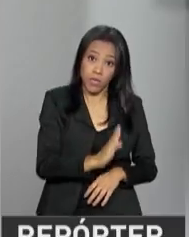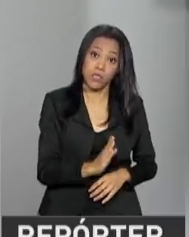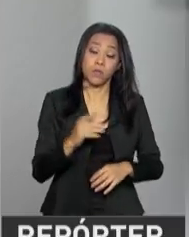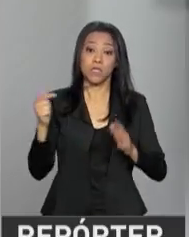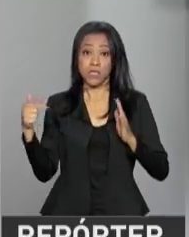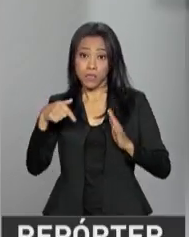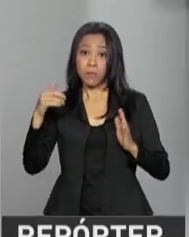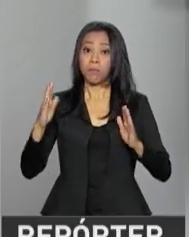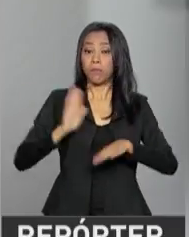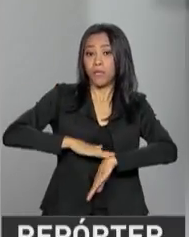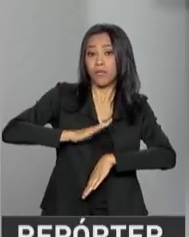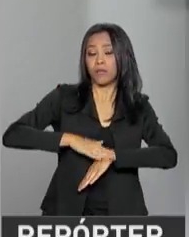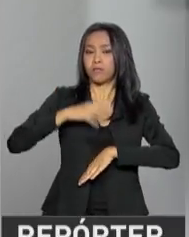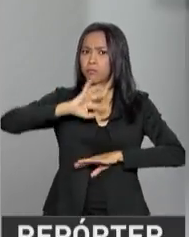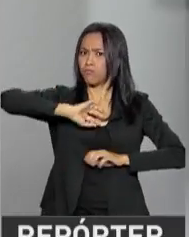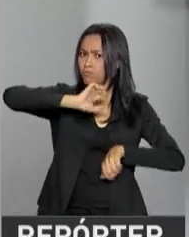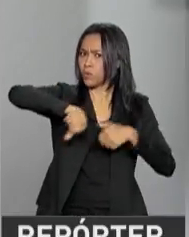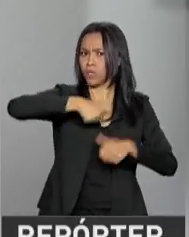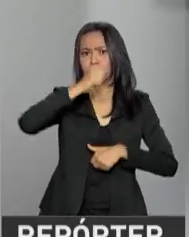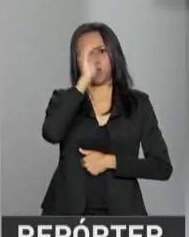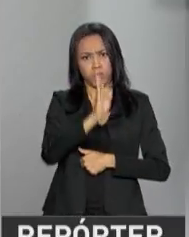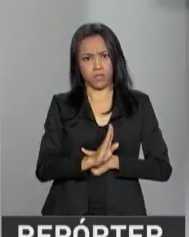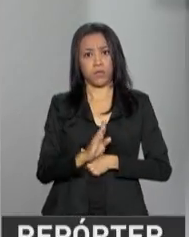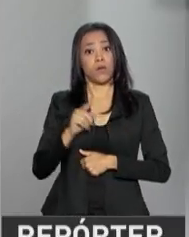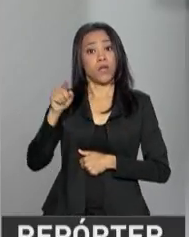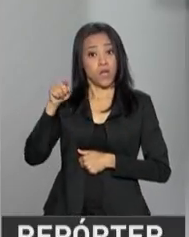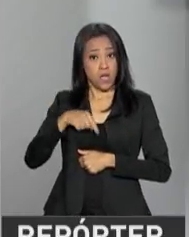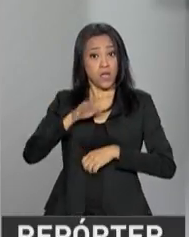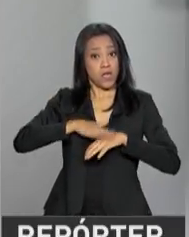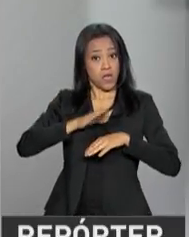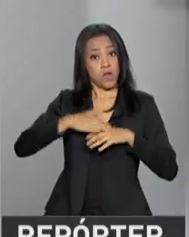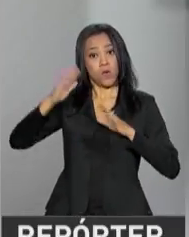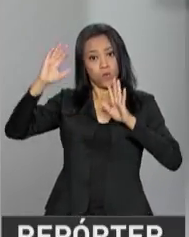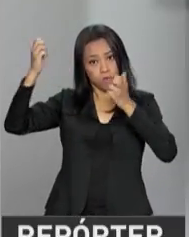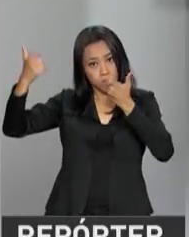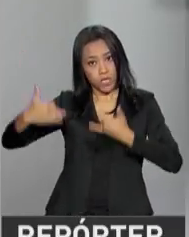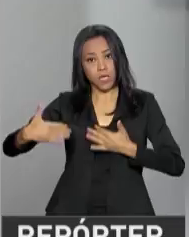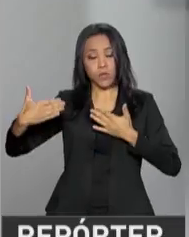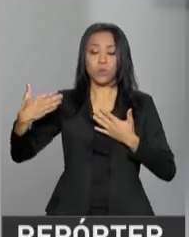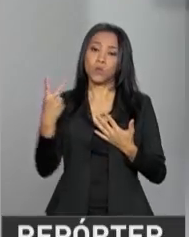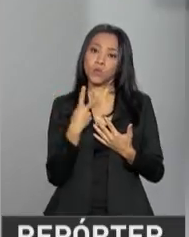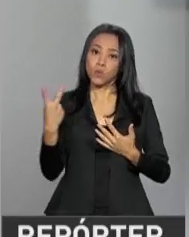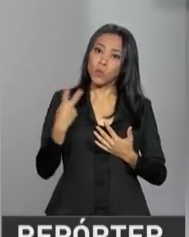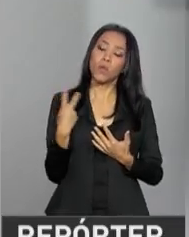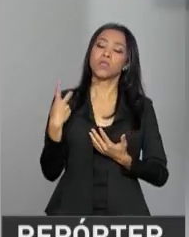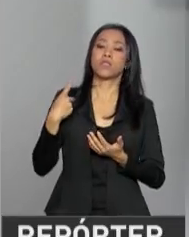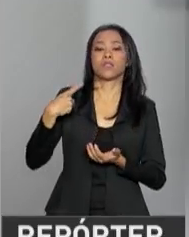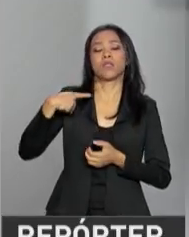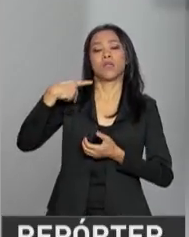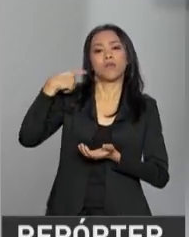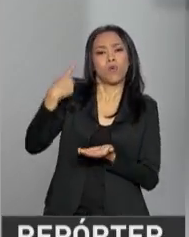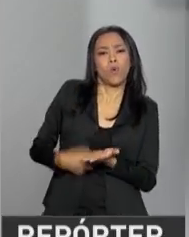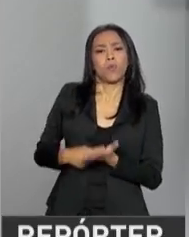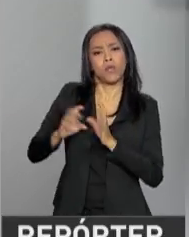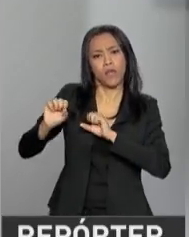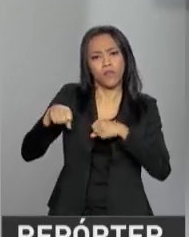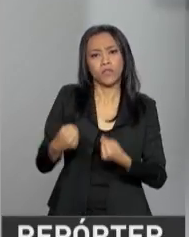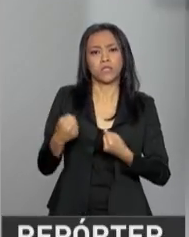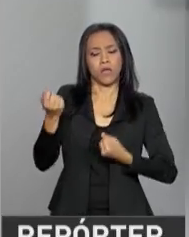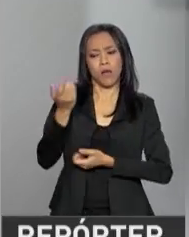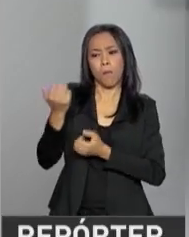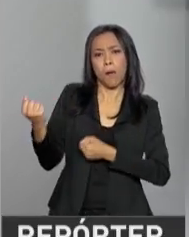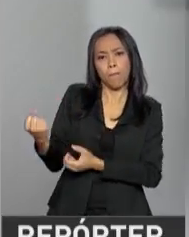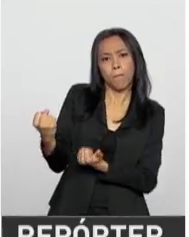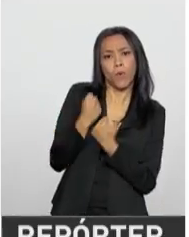importantes transformações econômicas ainda de acordo com temer os dois firmaram um compromisso de reforçar a parceria econômica entre brasil